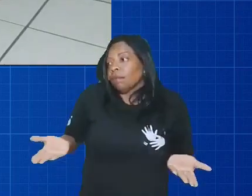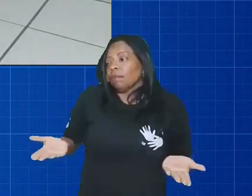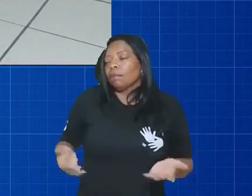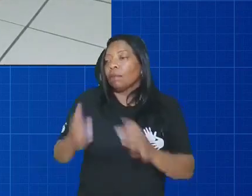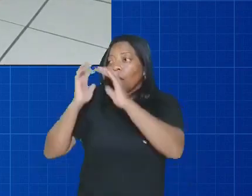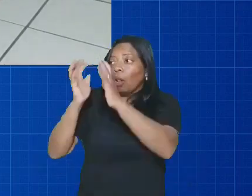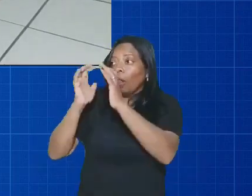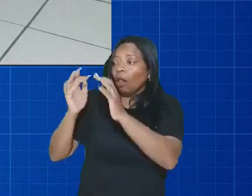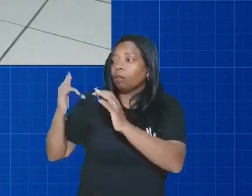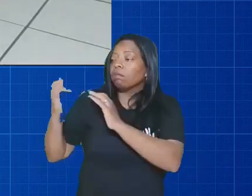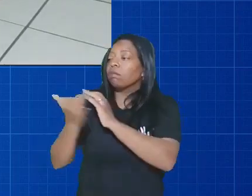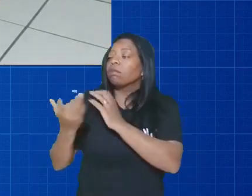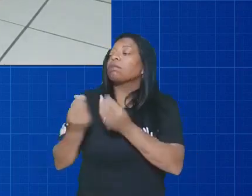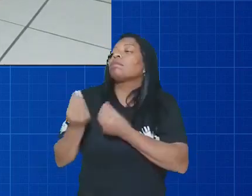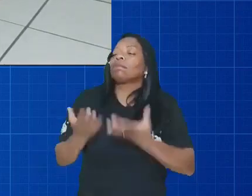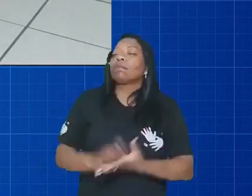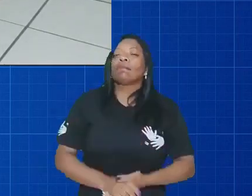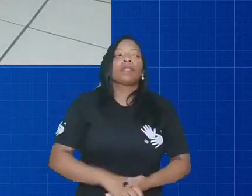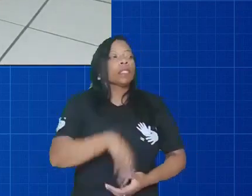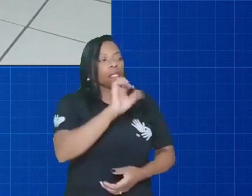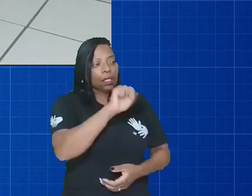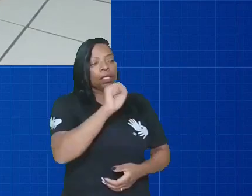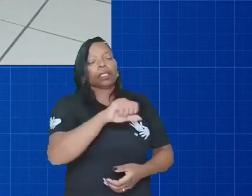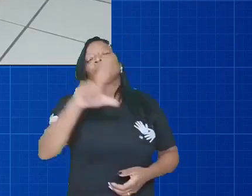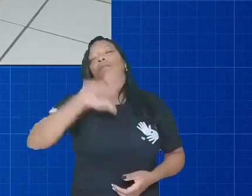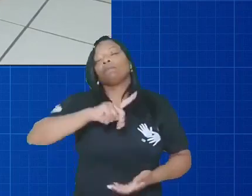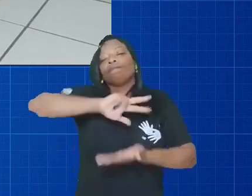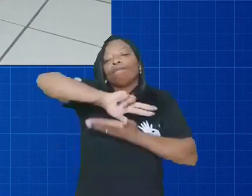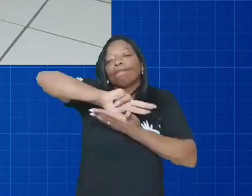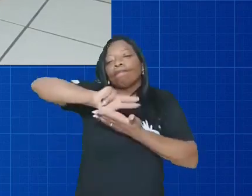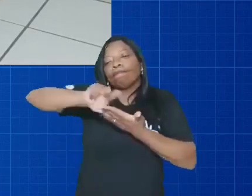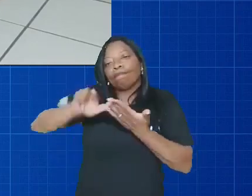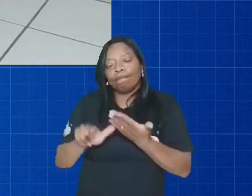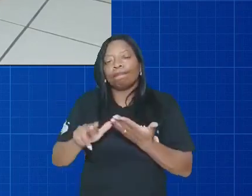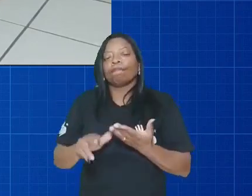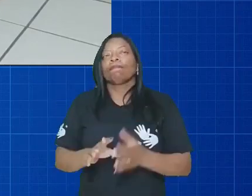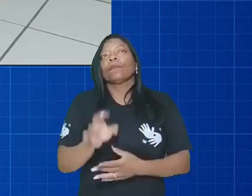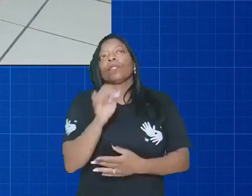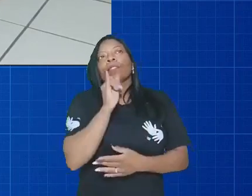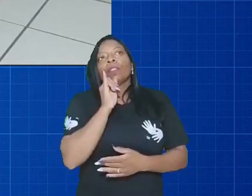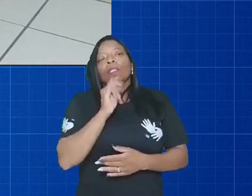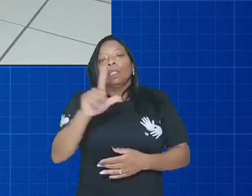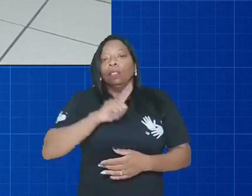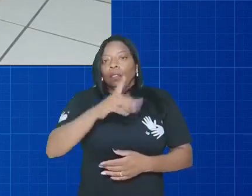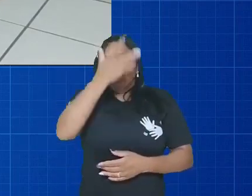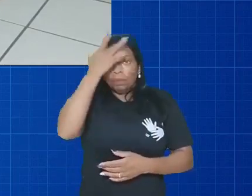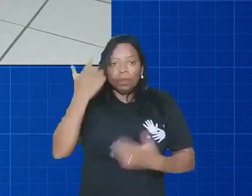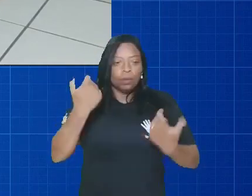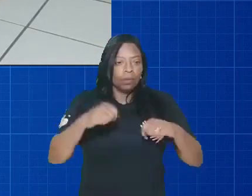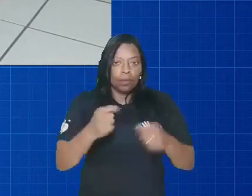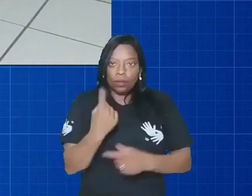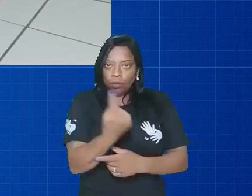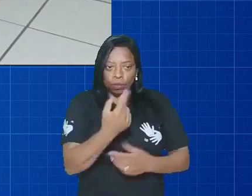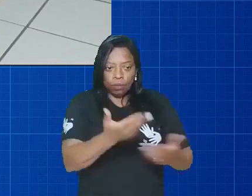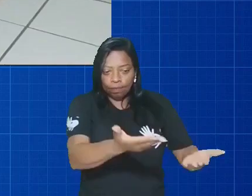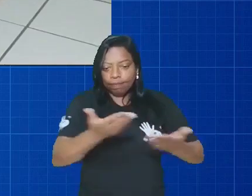de alcançar a todos. Assim. Então, a gente tem os casos que são atendidos individuais, que são pessoas que precisam de um